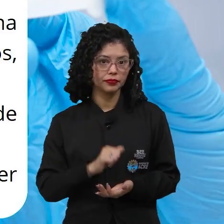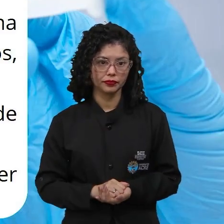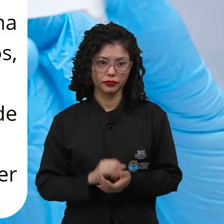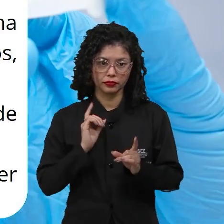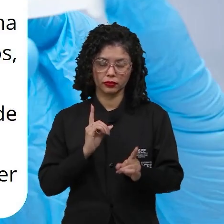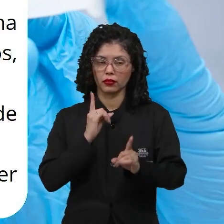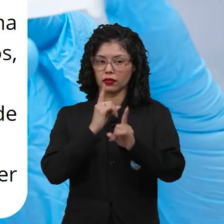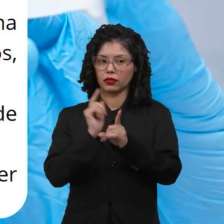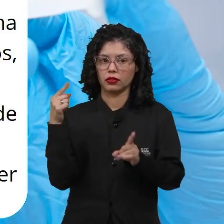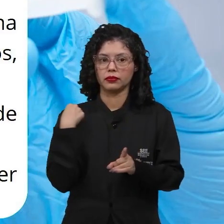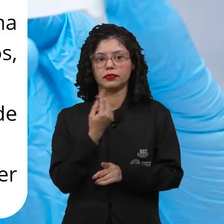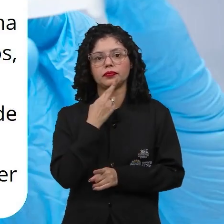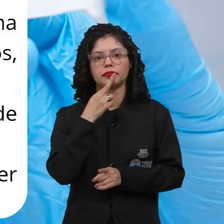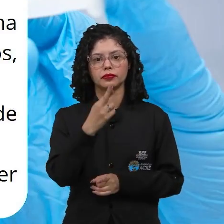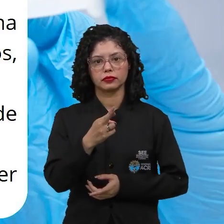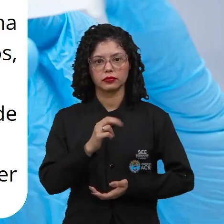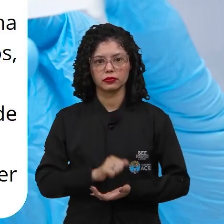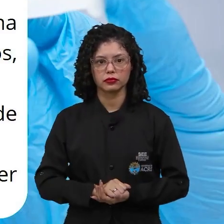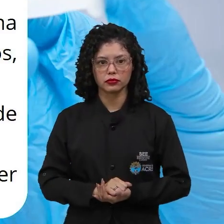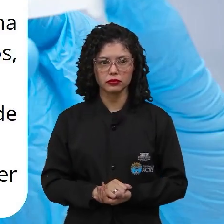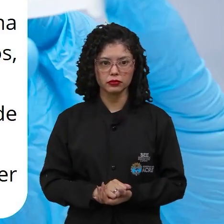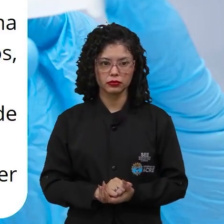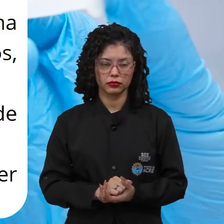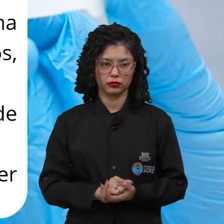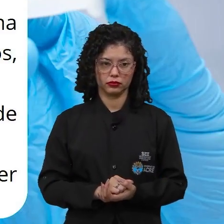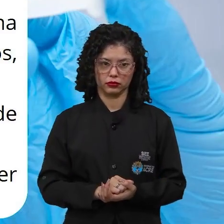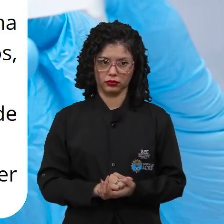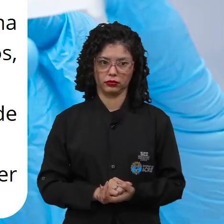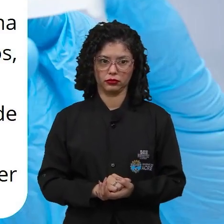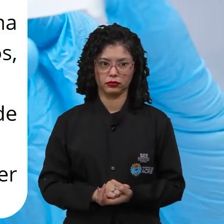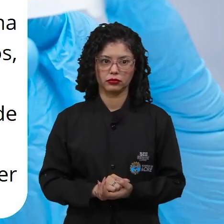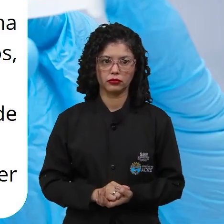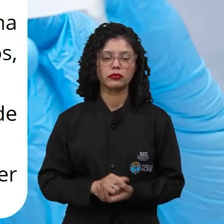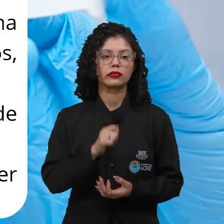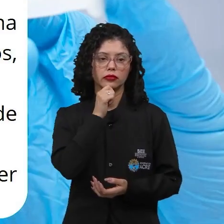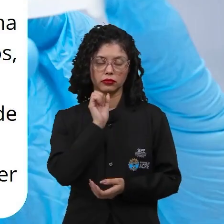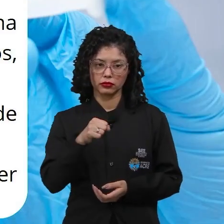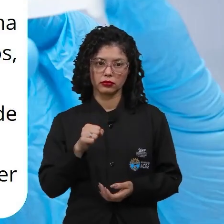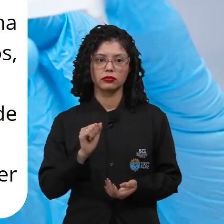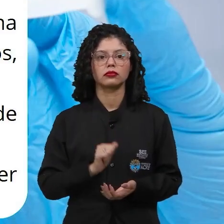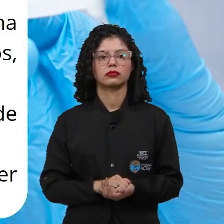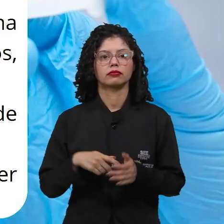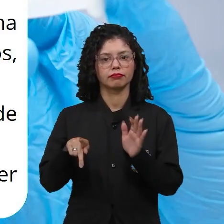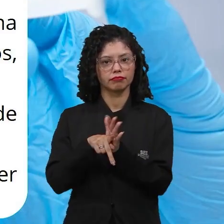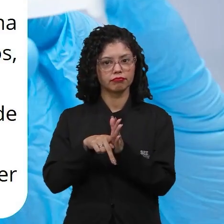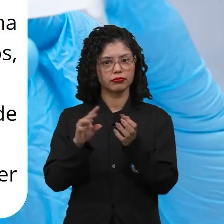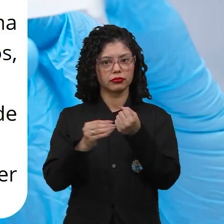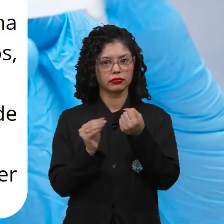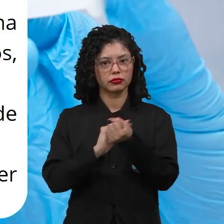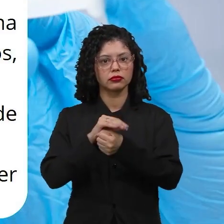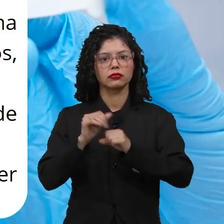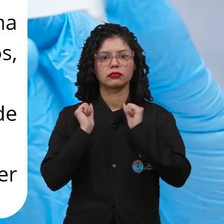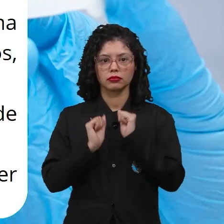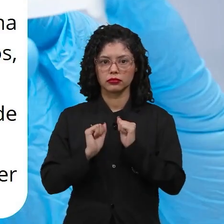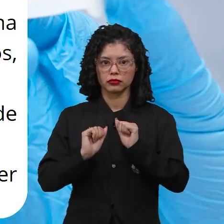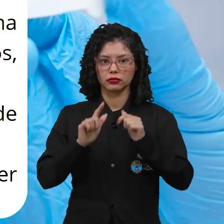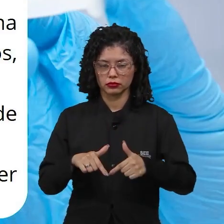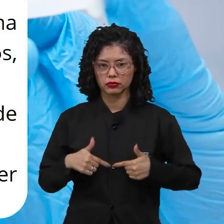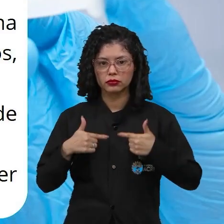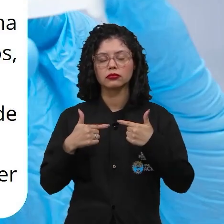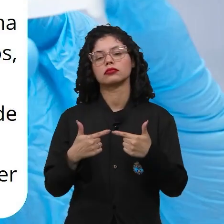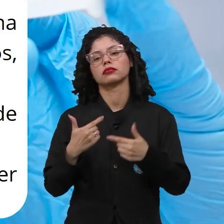que encontramos a nossa alternativa correta. É isso mesmo, gente. Os antígenos, né, podem ali,